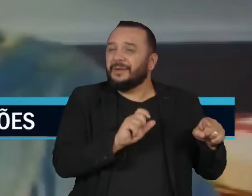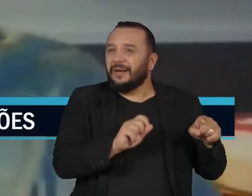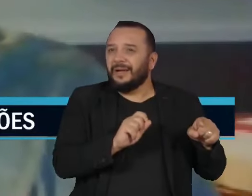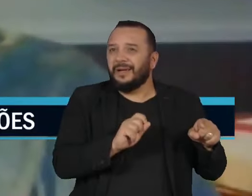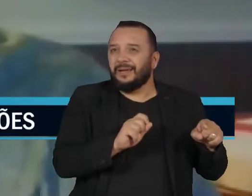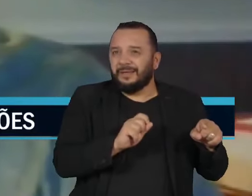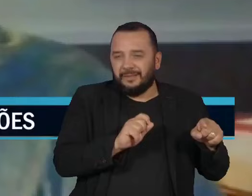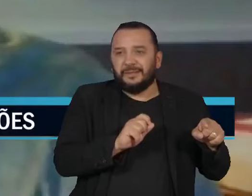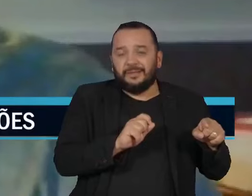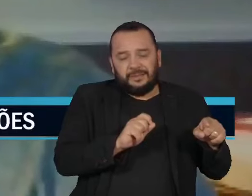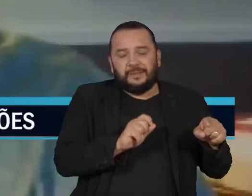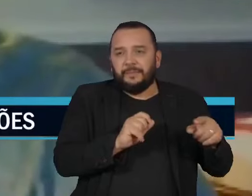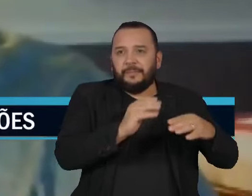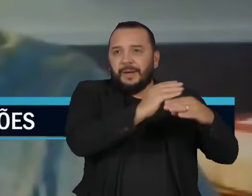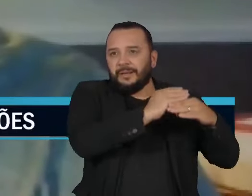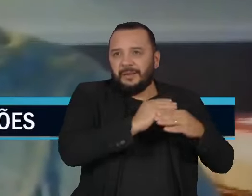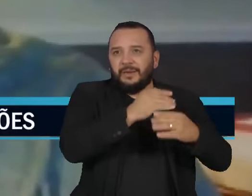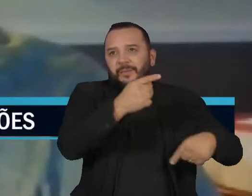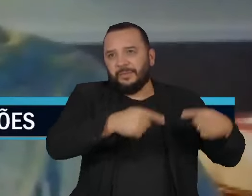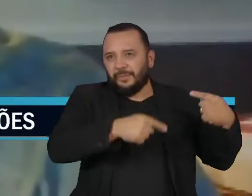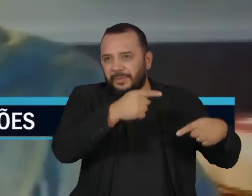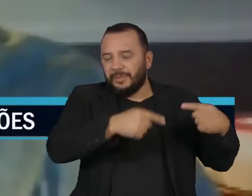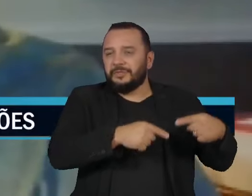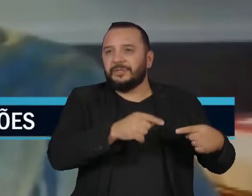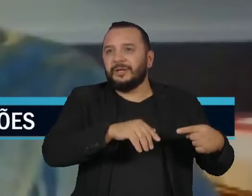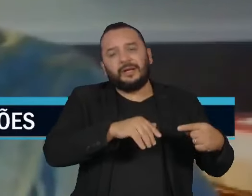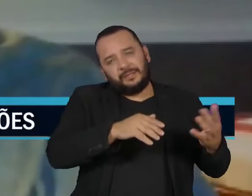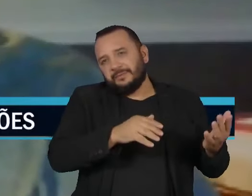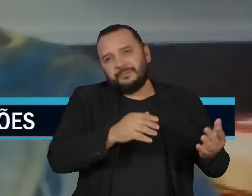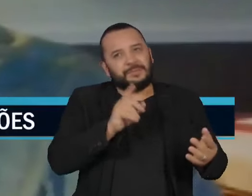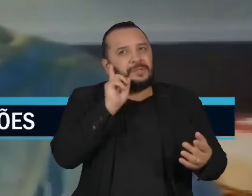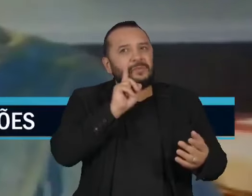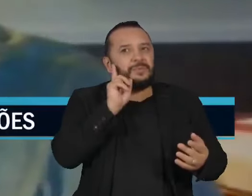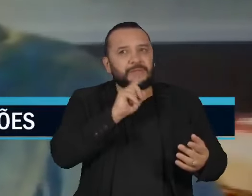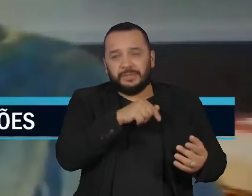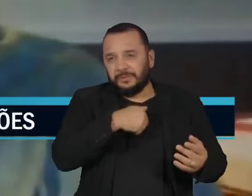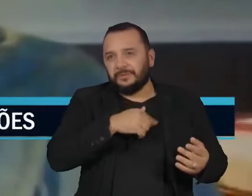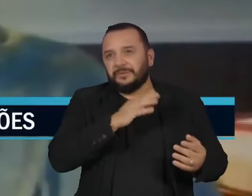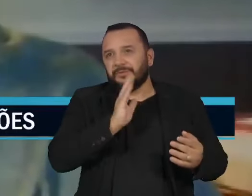continuidade de um padrão de política externa mais amplo dos Estados Unidos, que vem